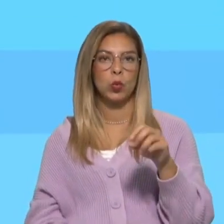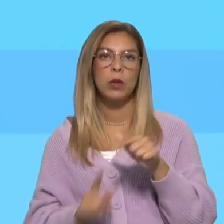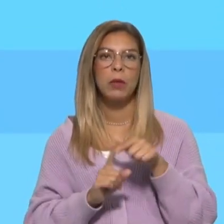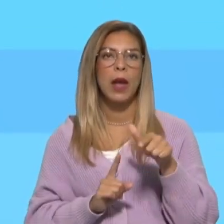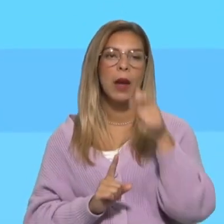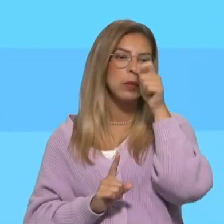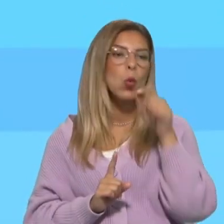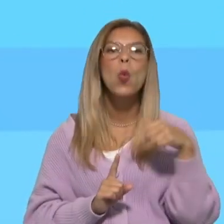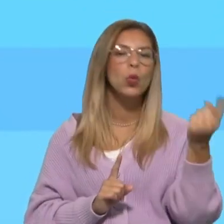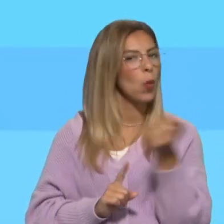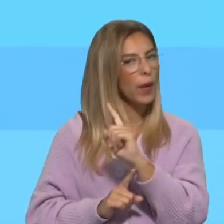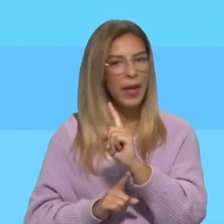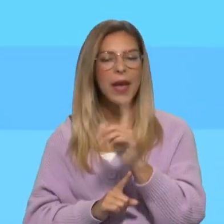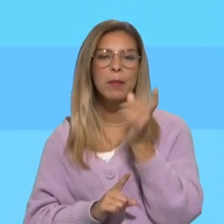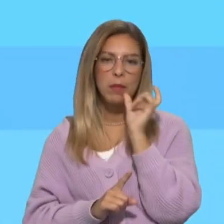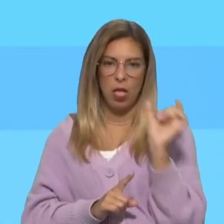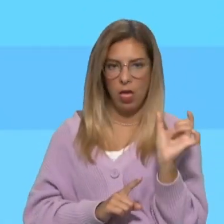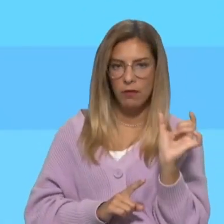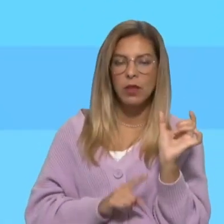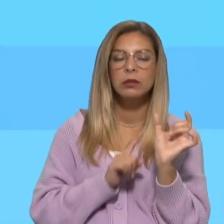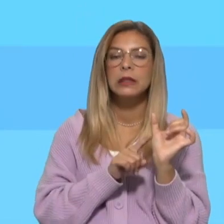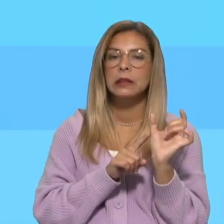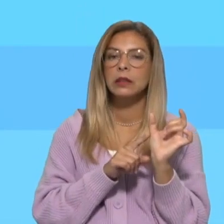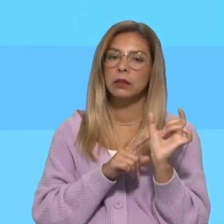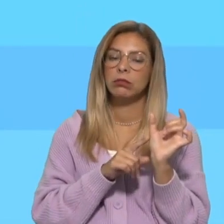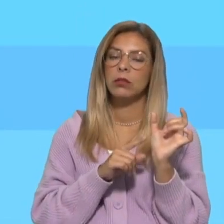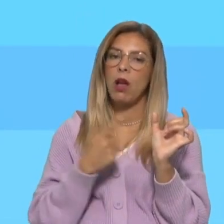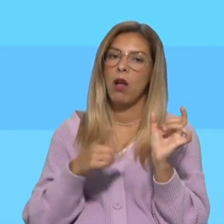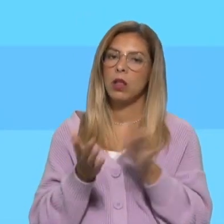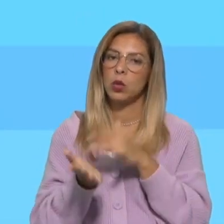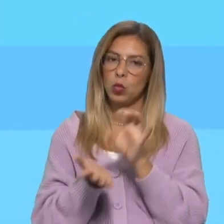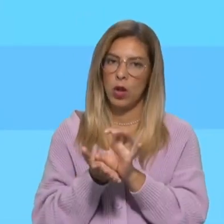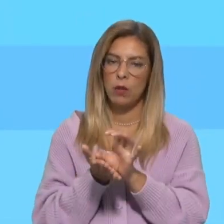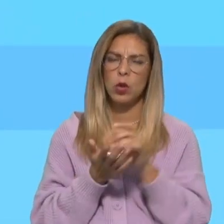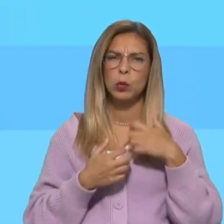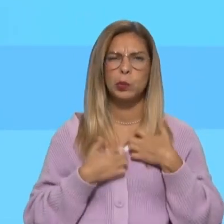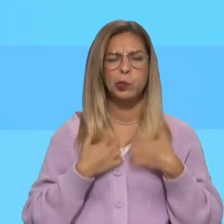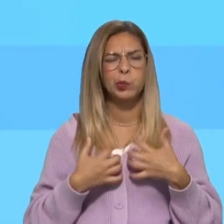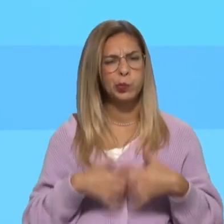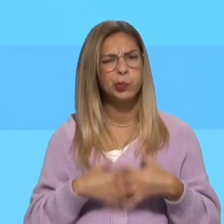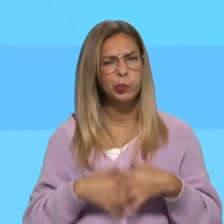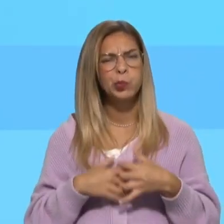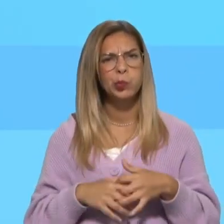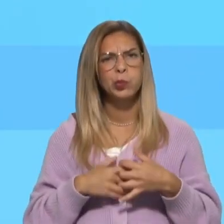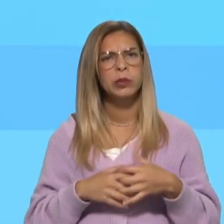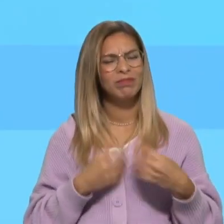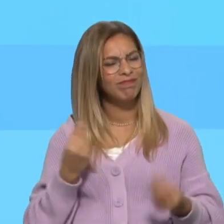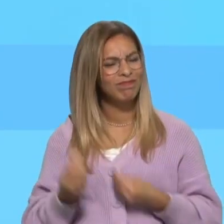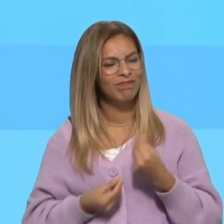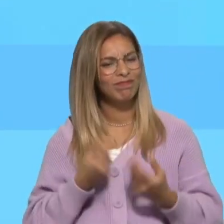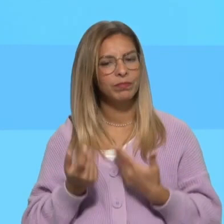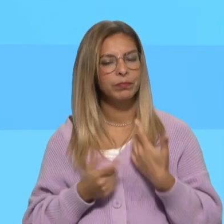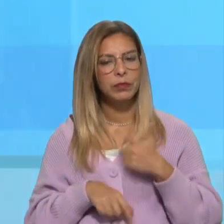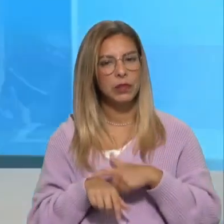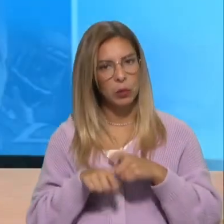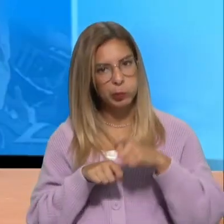que existe na língua portuguesa e é uma resposta a uma inquietação que eu tinha, que eu comecei a ter, sobretudo no longo